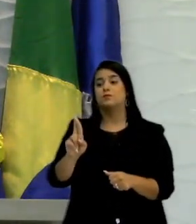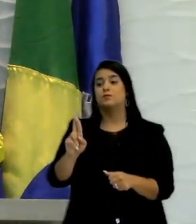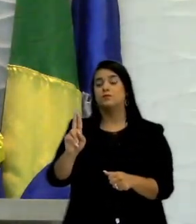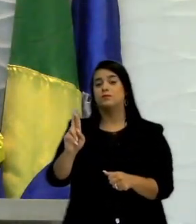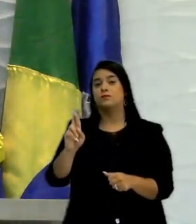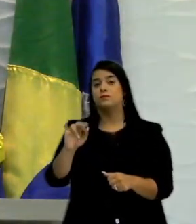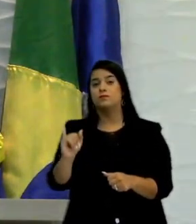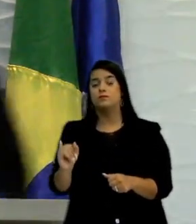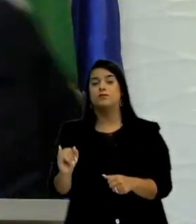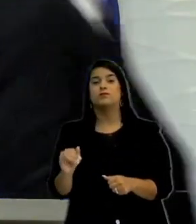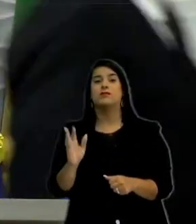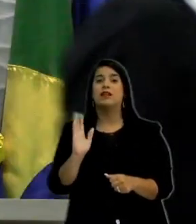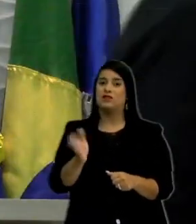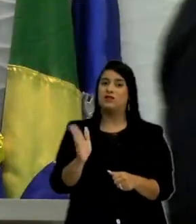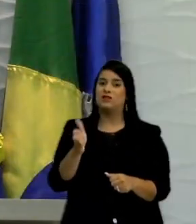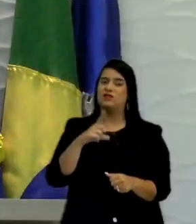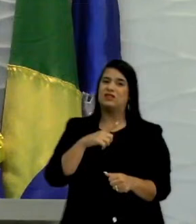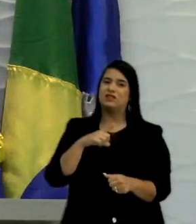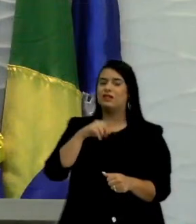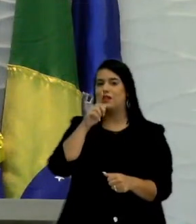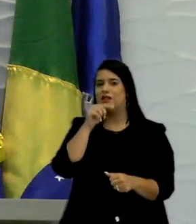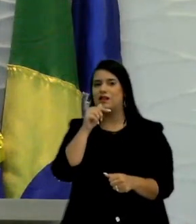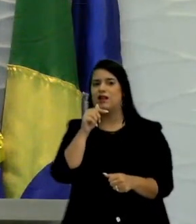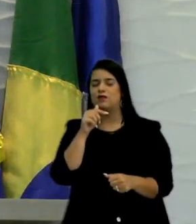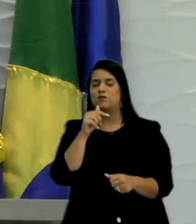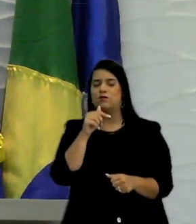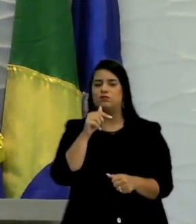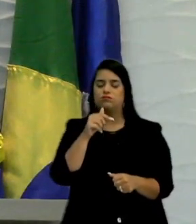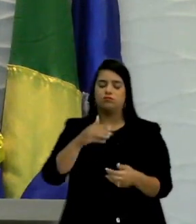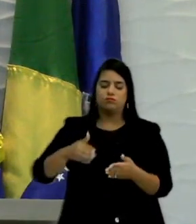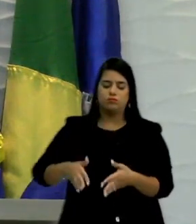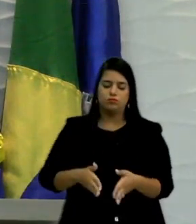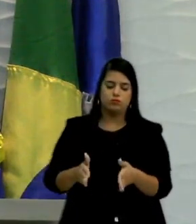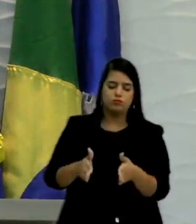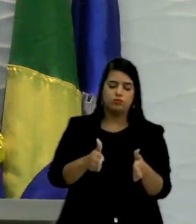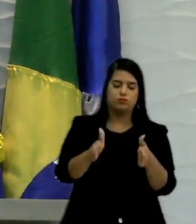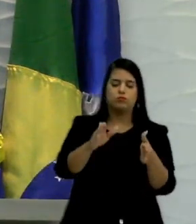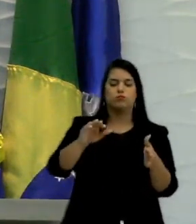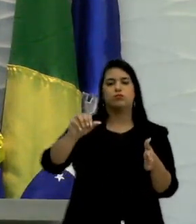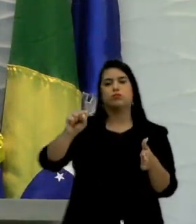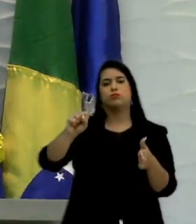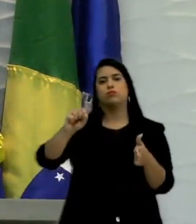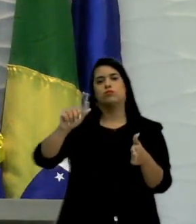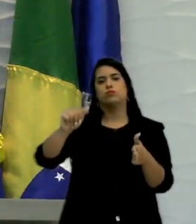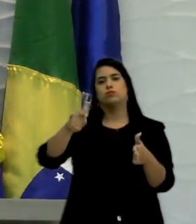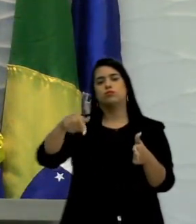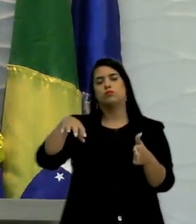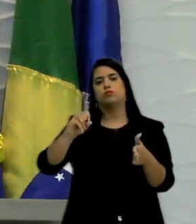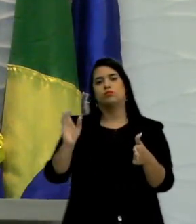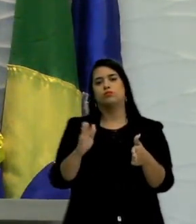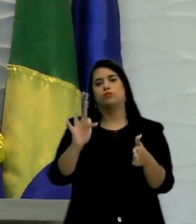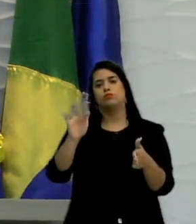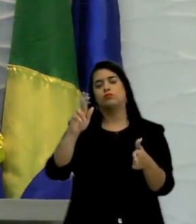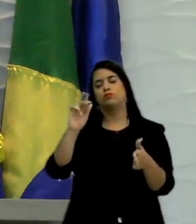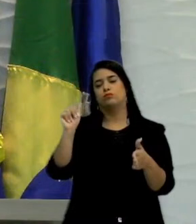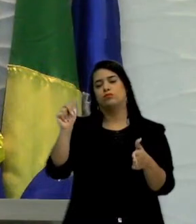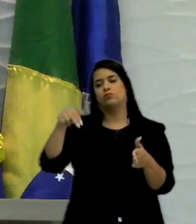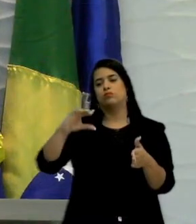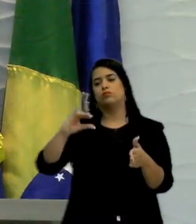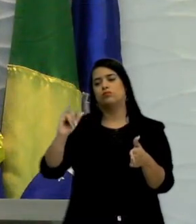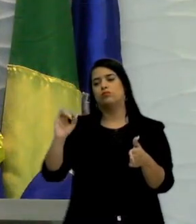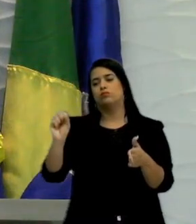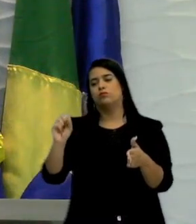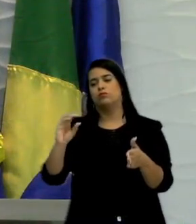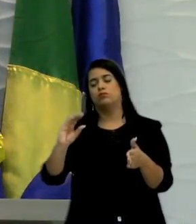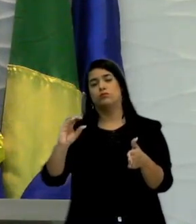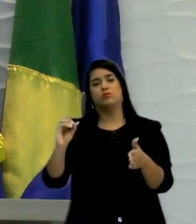está recebendo água do Rio São Francisco. Já tem lá a integração do Rio São Francisco e da Doutora do Agreste. Então não tem